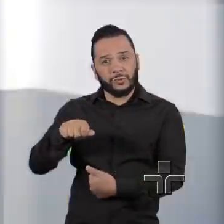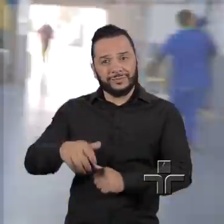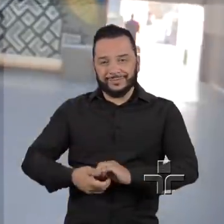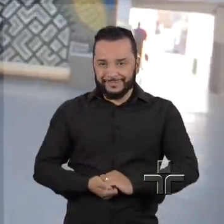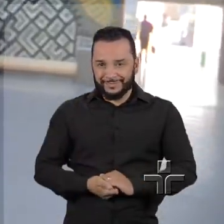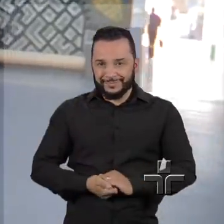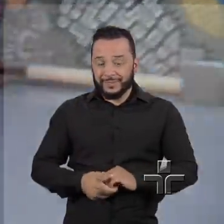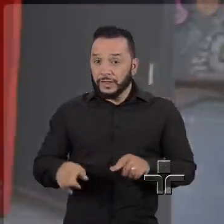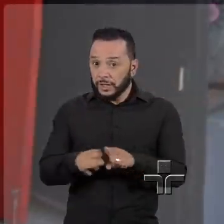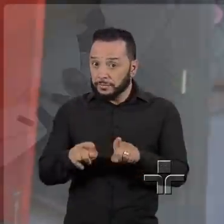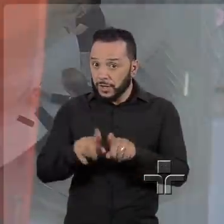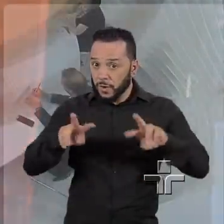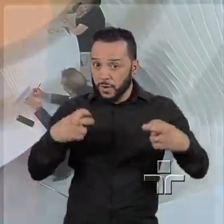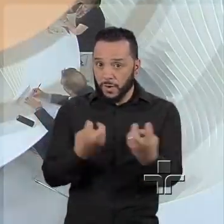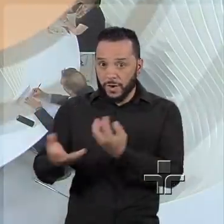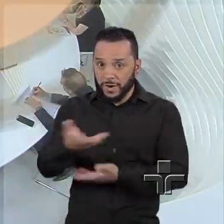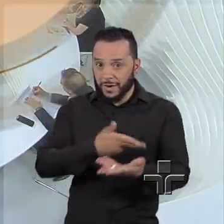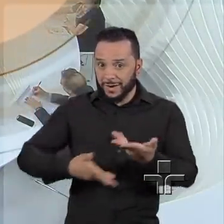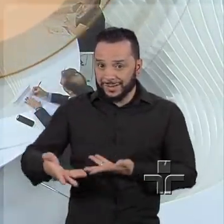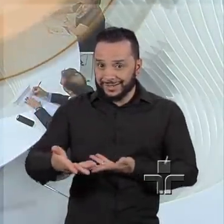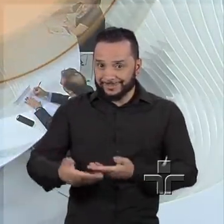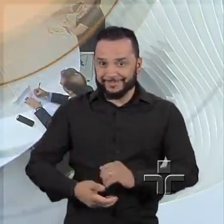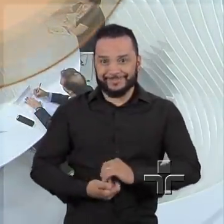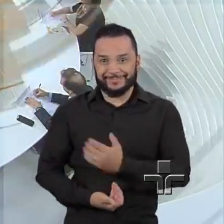E também o Roda Viva.